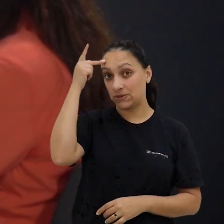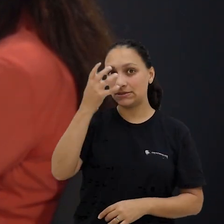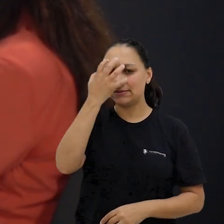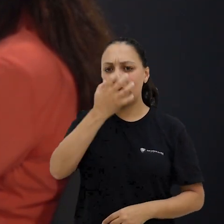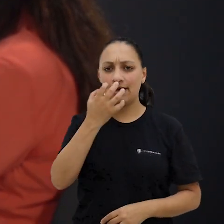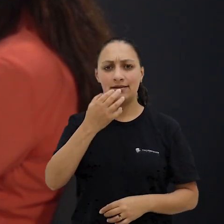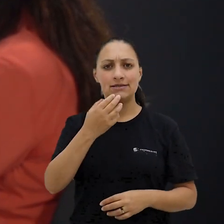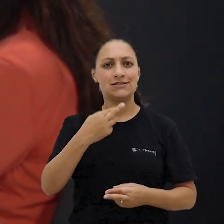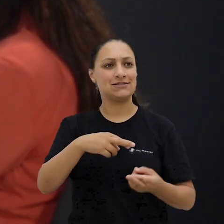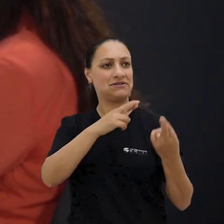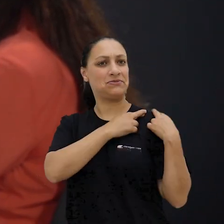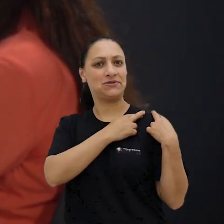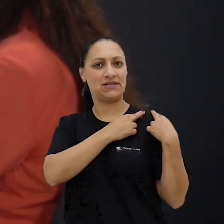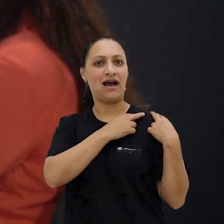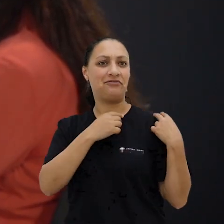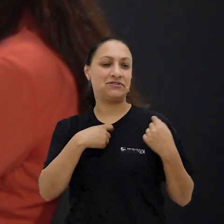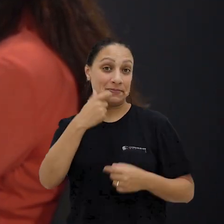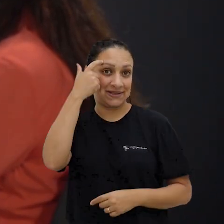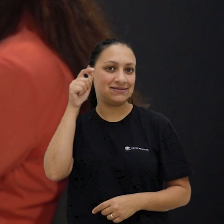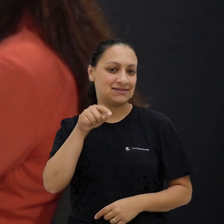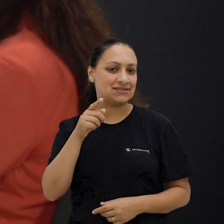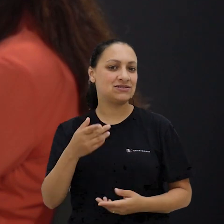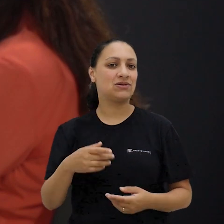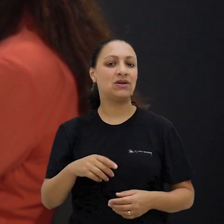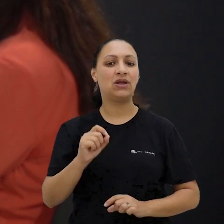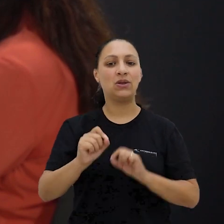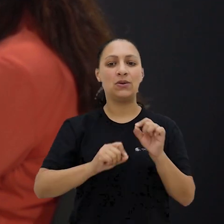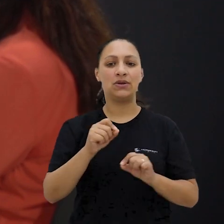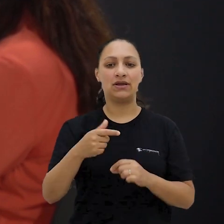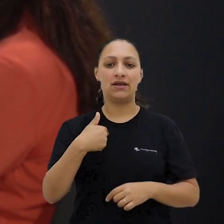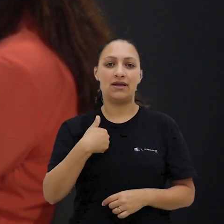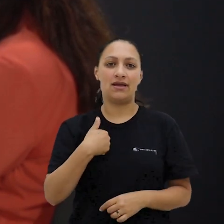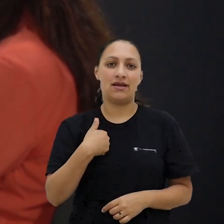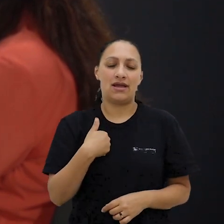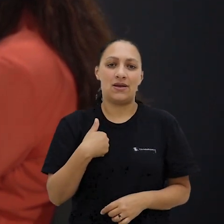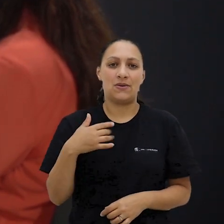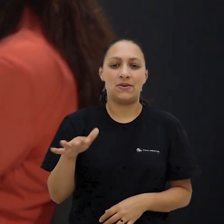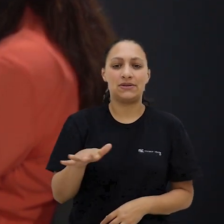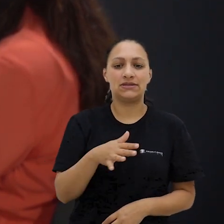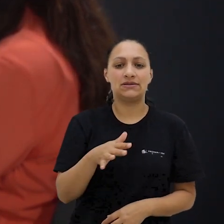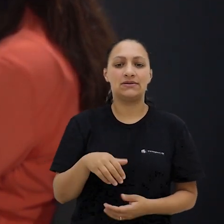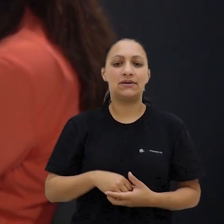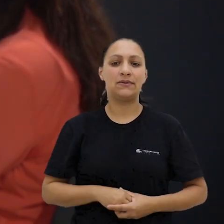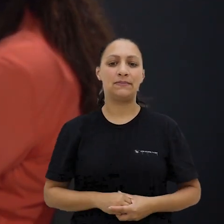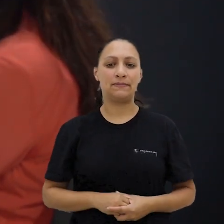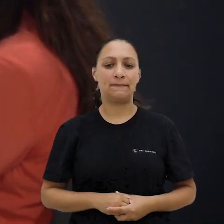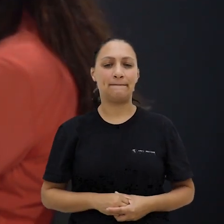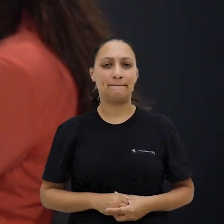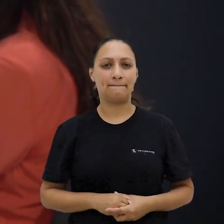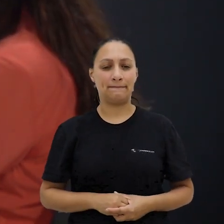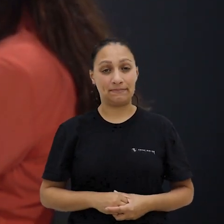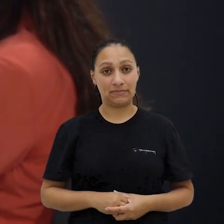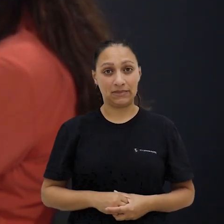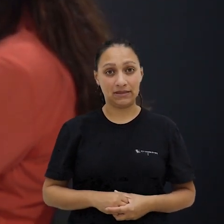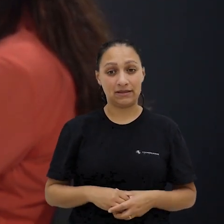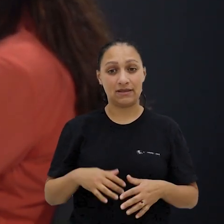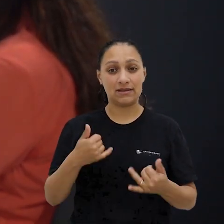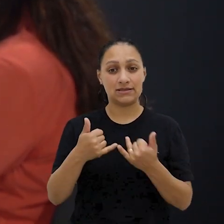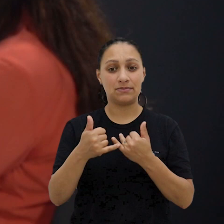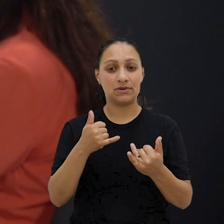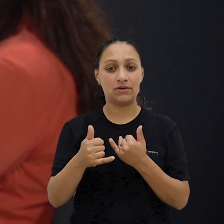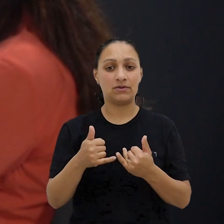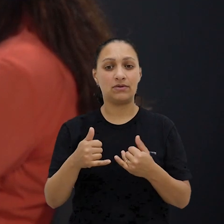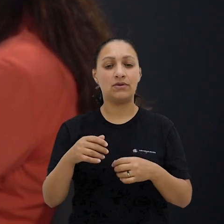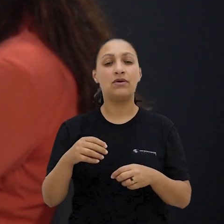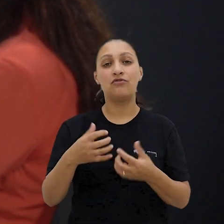pessoas responsáveis. E isso é um pouco que eu acabo pegando muito nas sessões, né? Hoje eu opero dentro da agência como